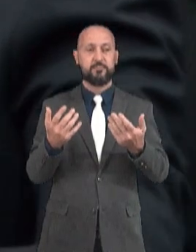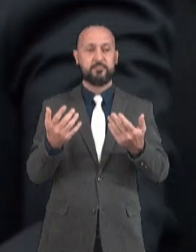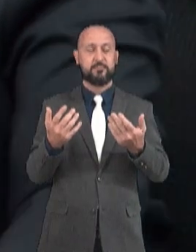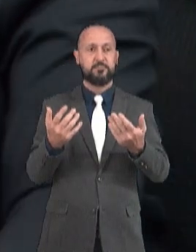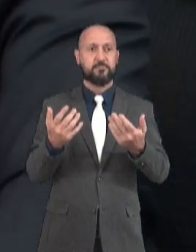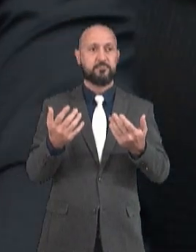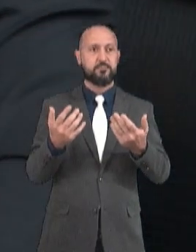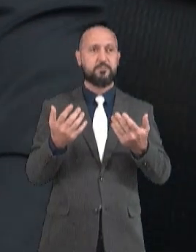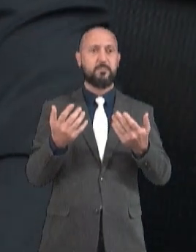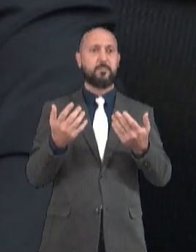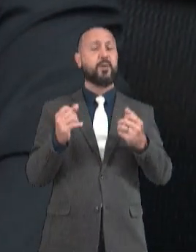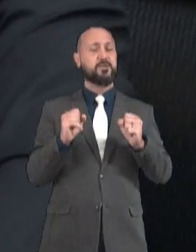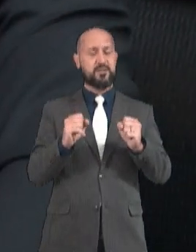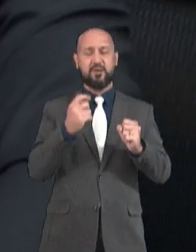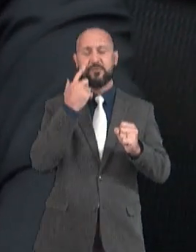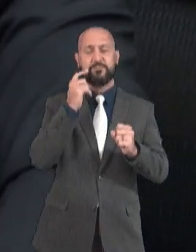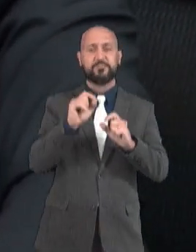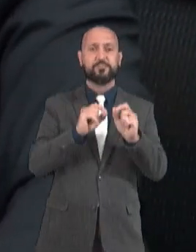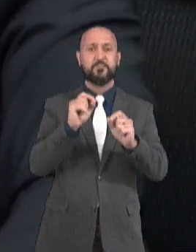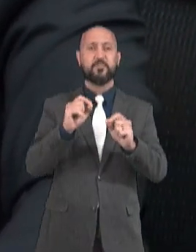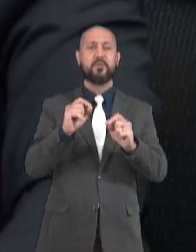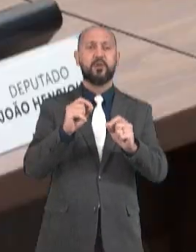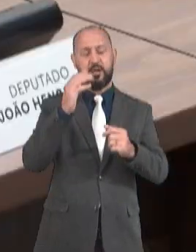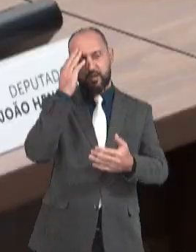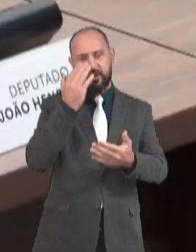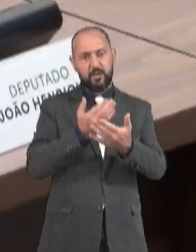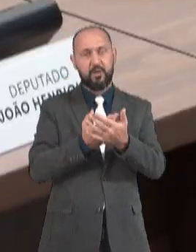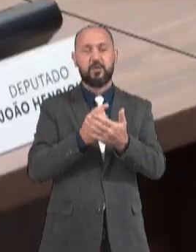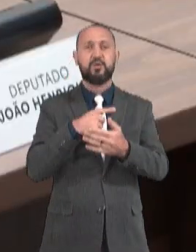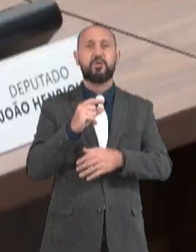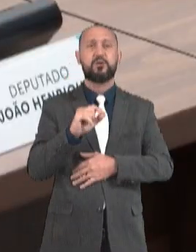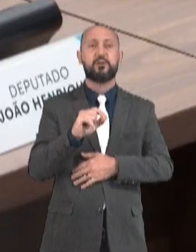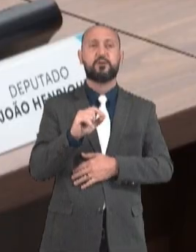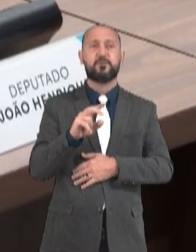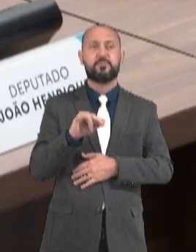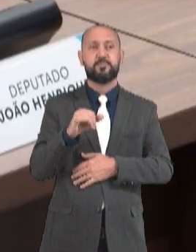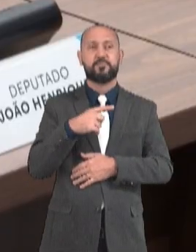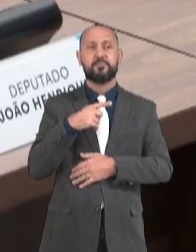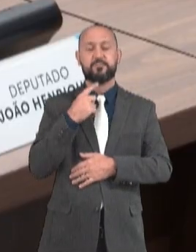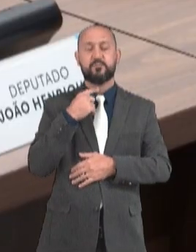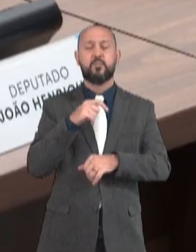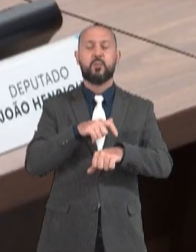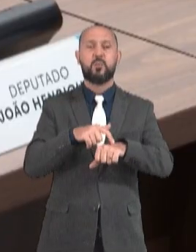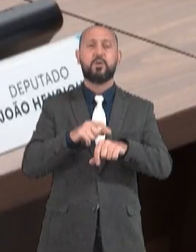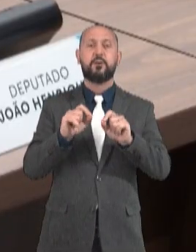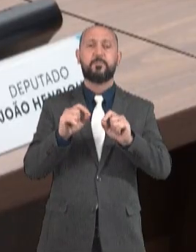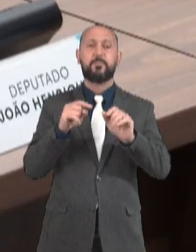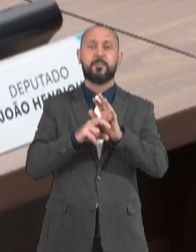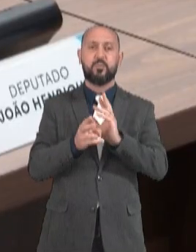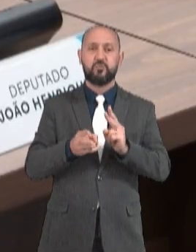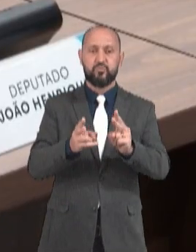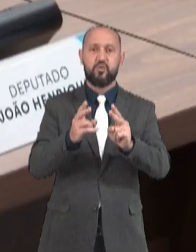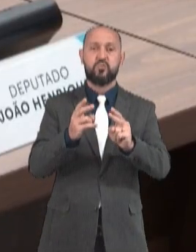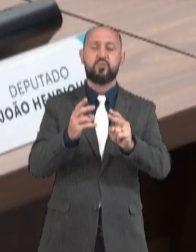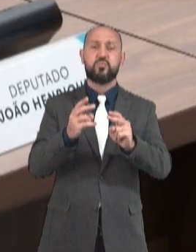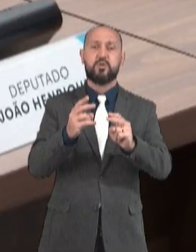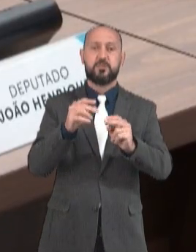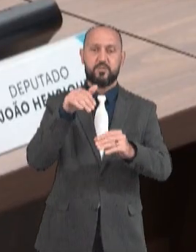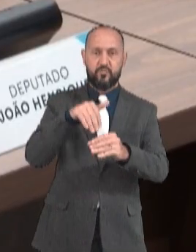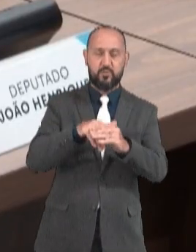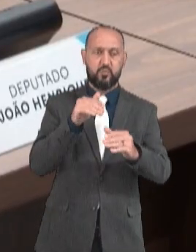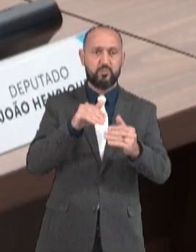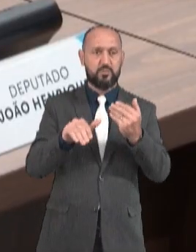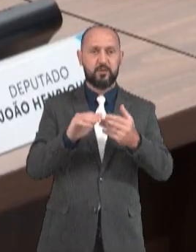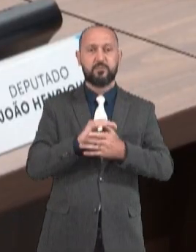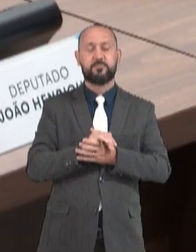um bom relacionamento com o governo saberão, acredito que, na hora adequada, de fazer prevalecer esse voto contrário nosso.